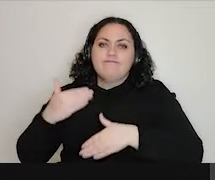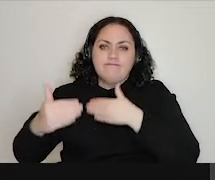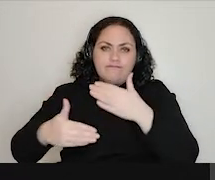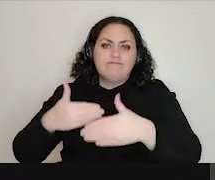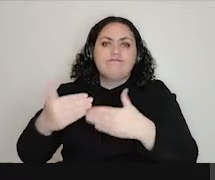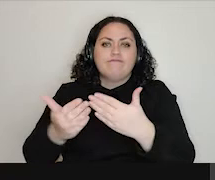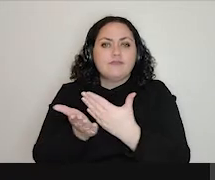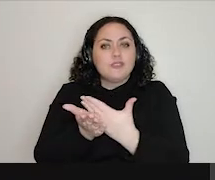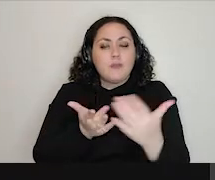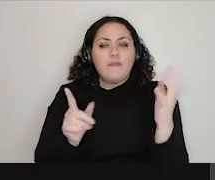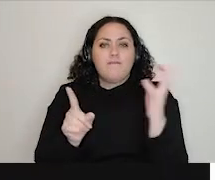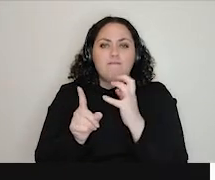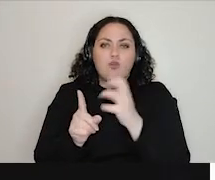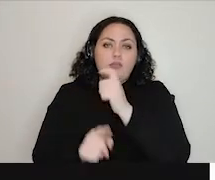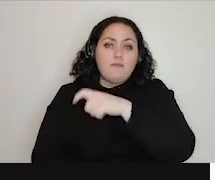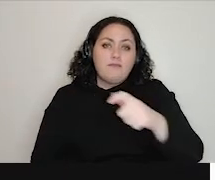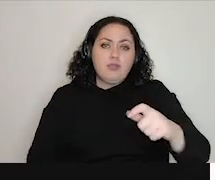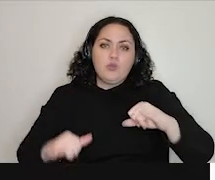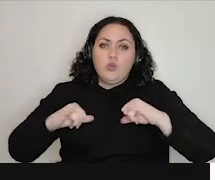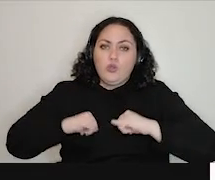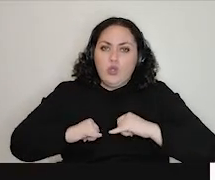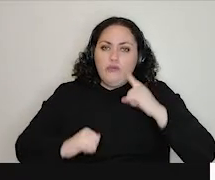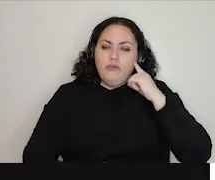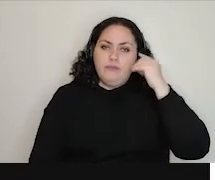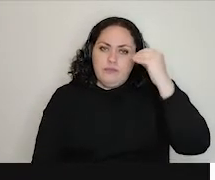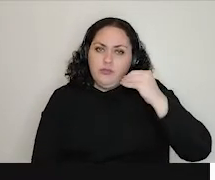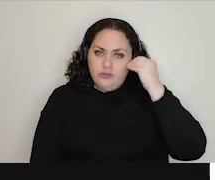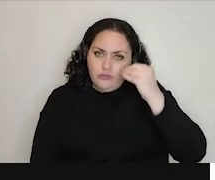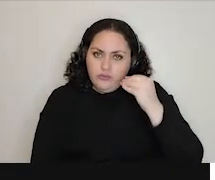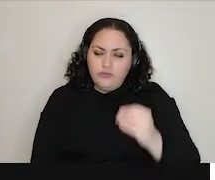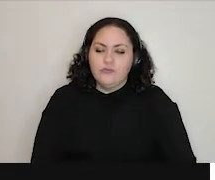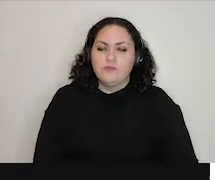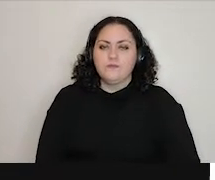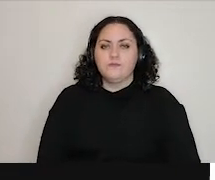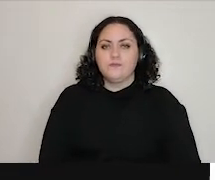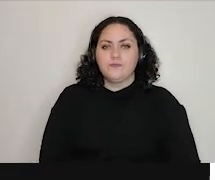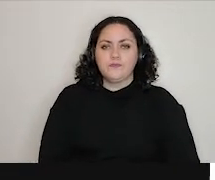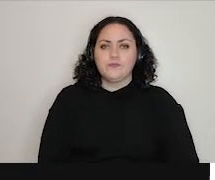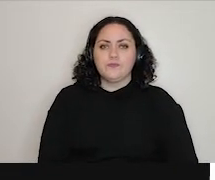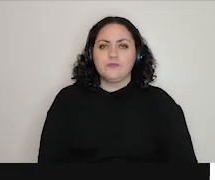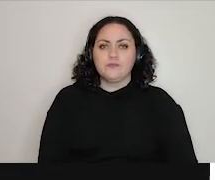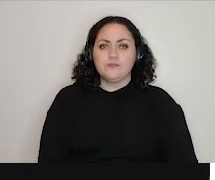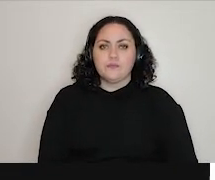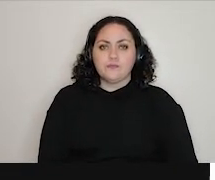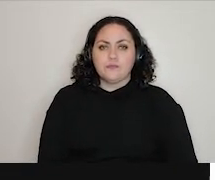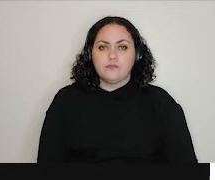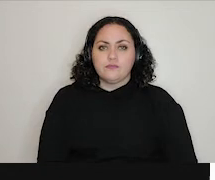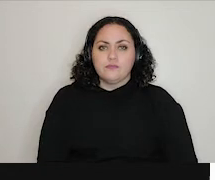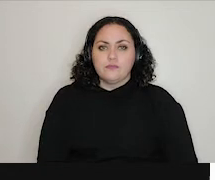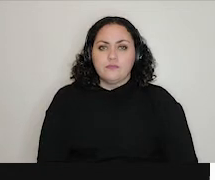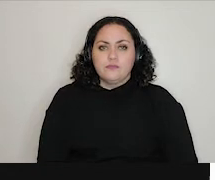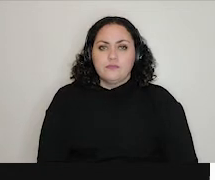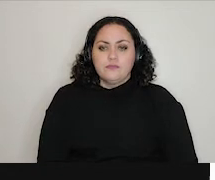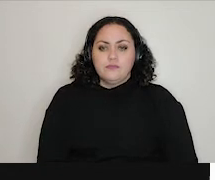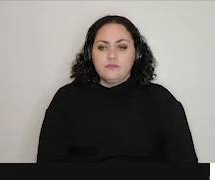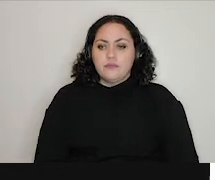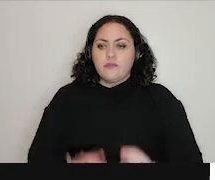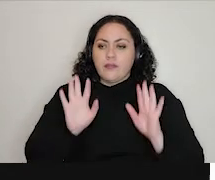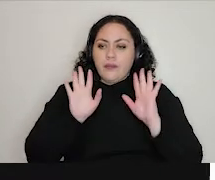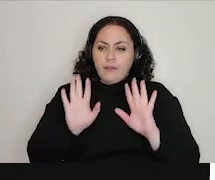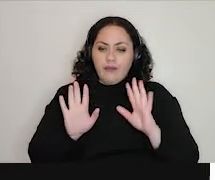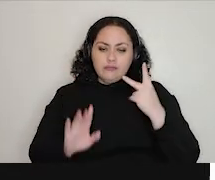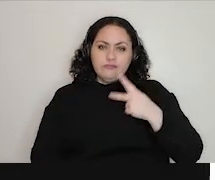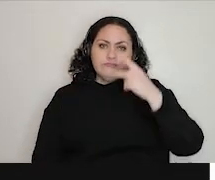que vai, consequentemente, produzir sofrimento mental e psíquico. Bom,